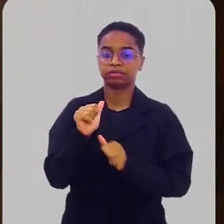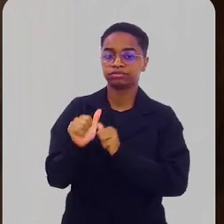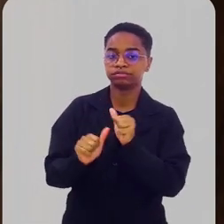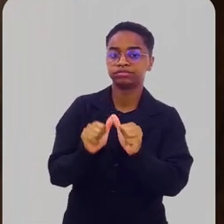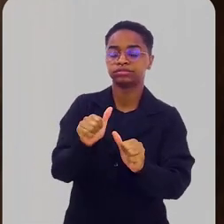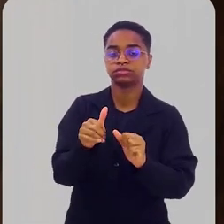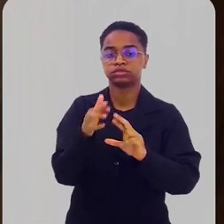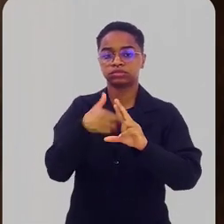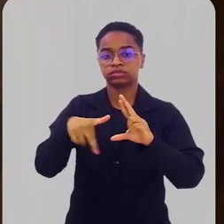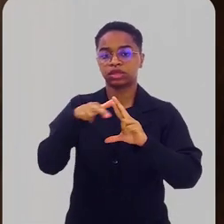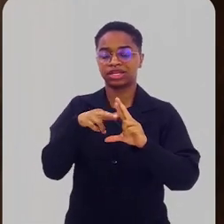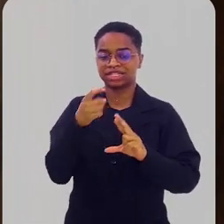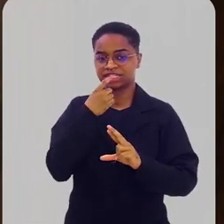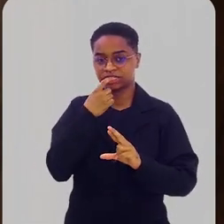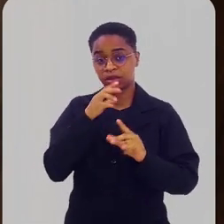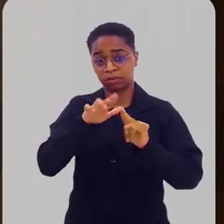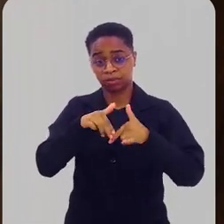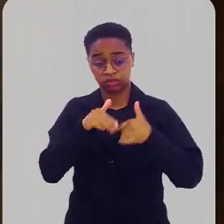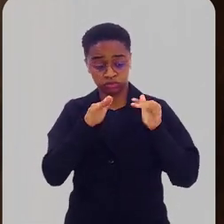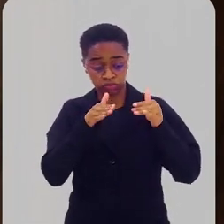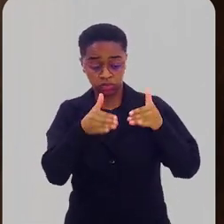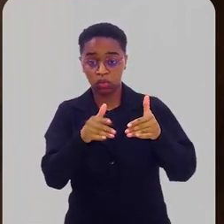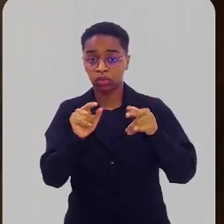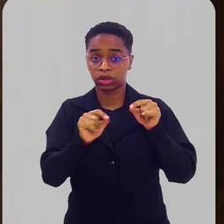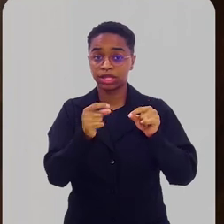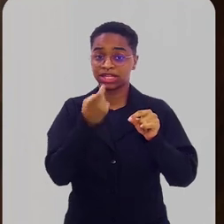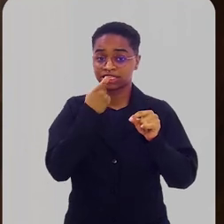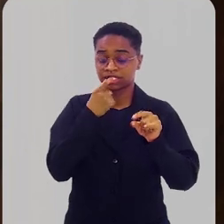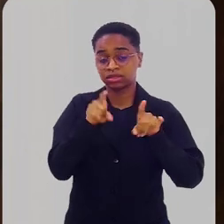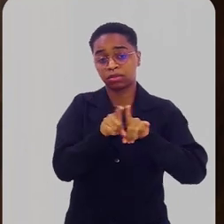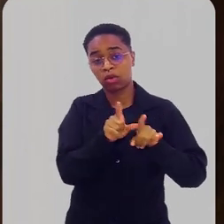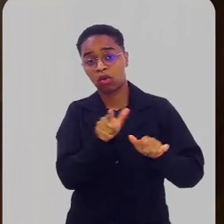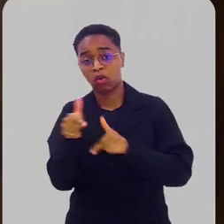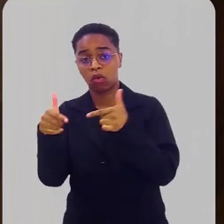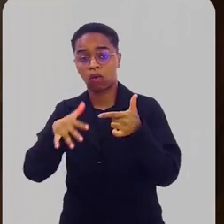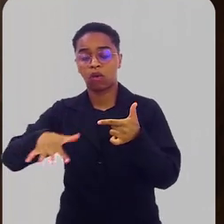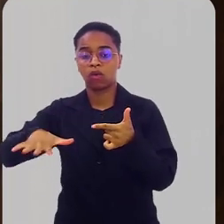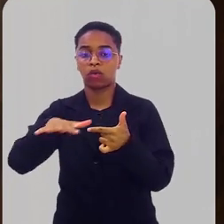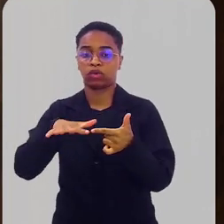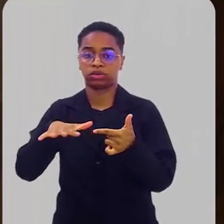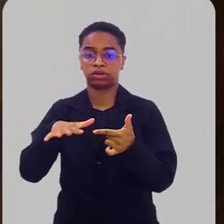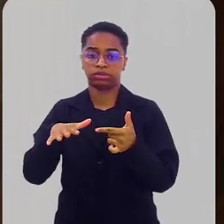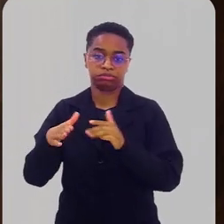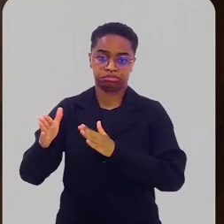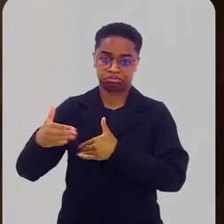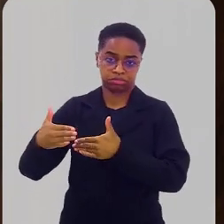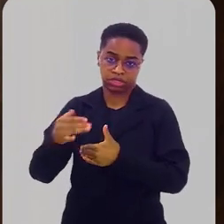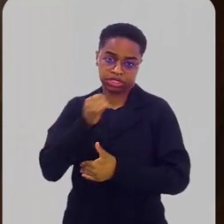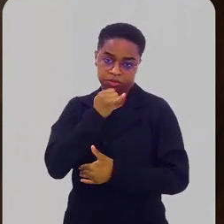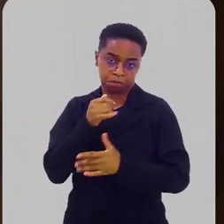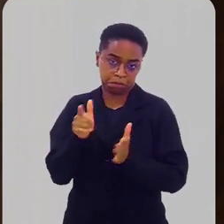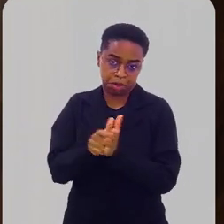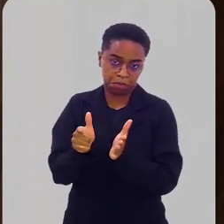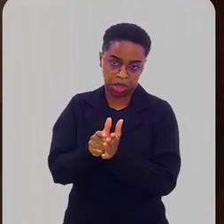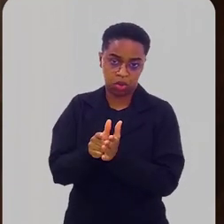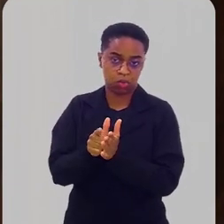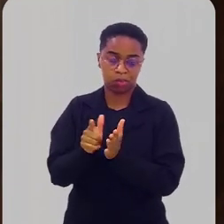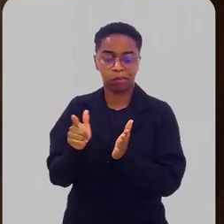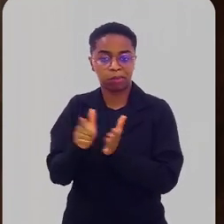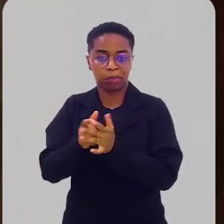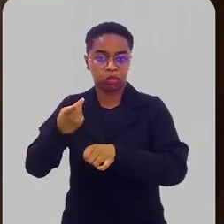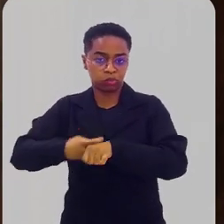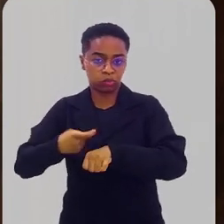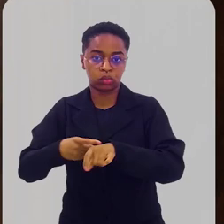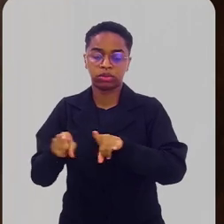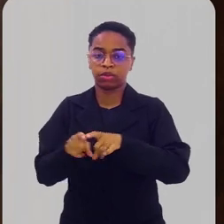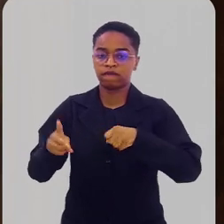plástico, justamente por essa lógica, tanto de plástico como de outros setores de embalagem, de papel, papelão,